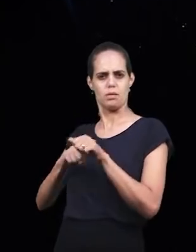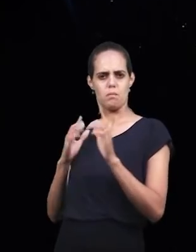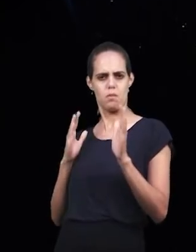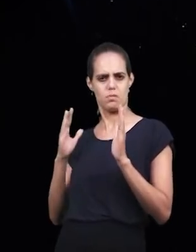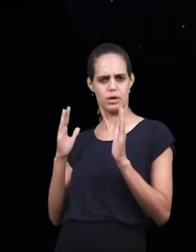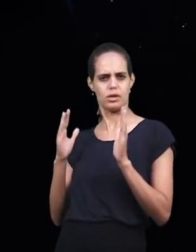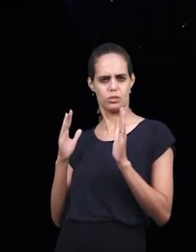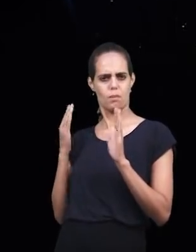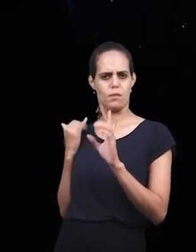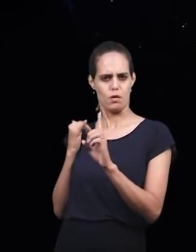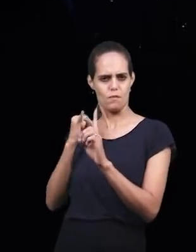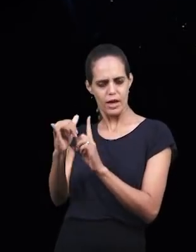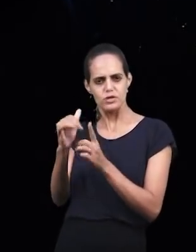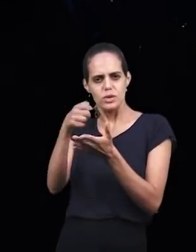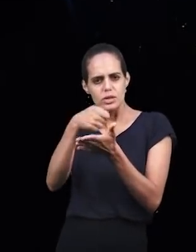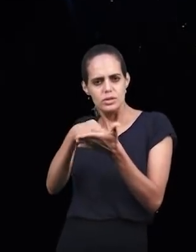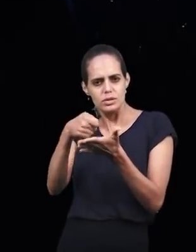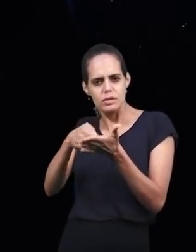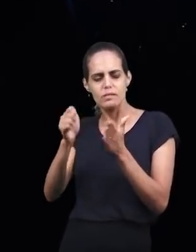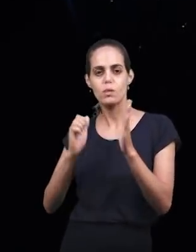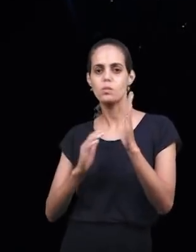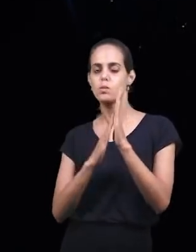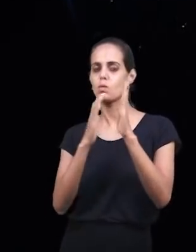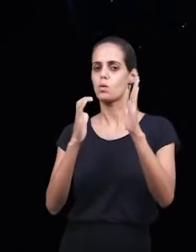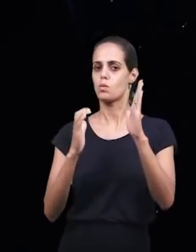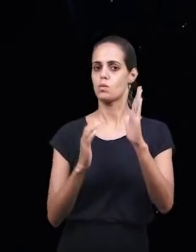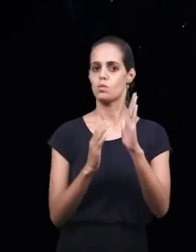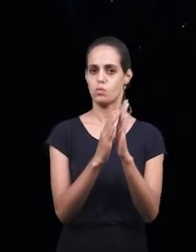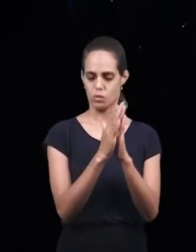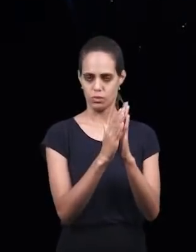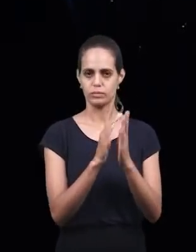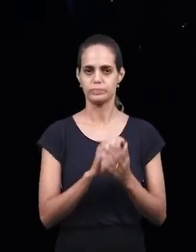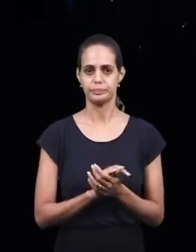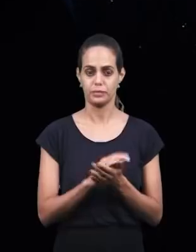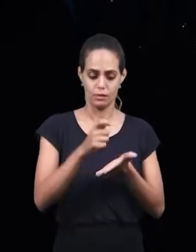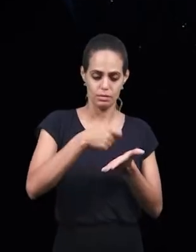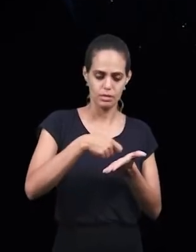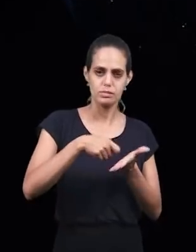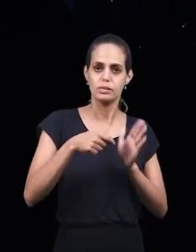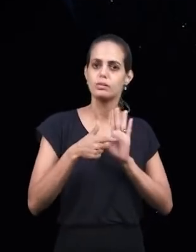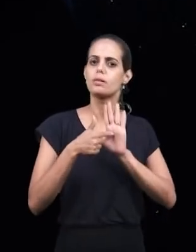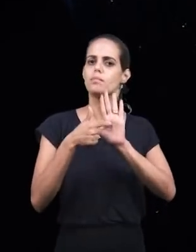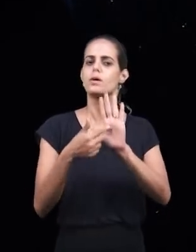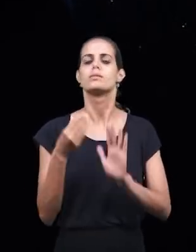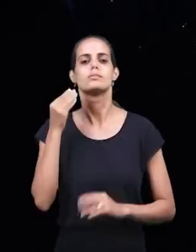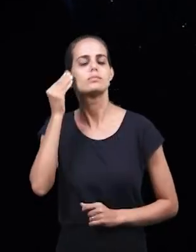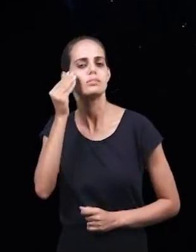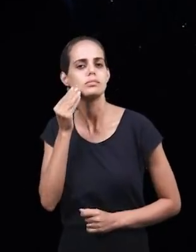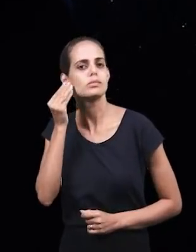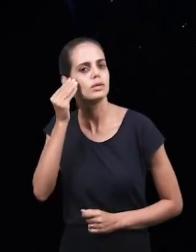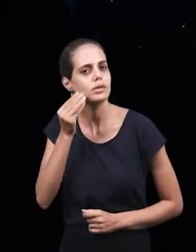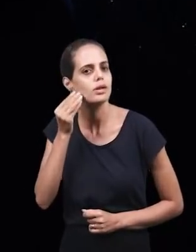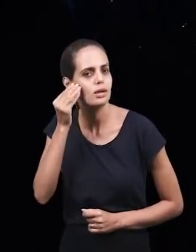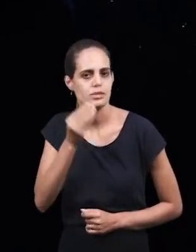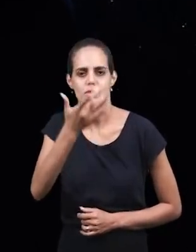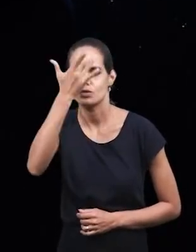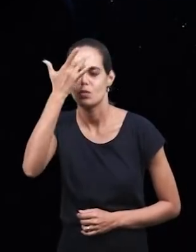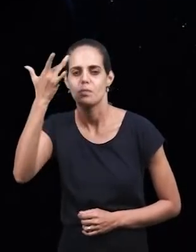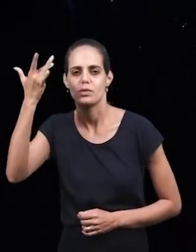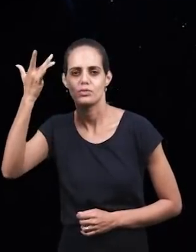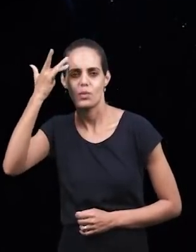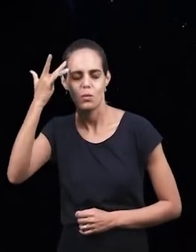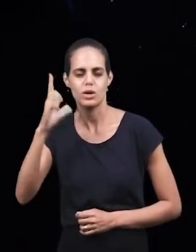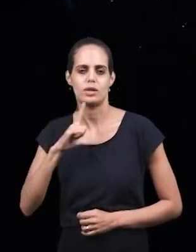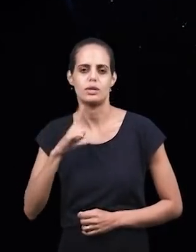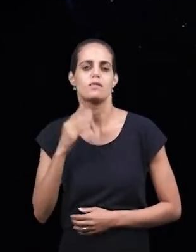o hino "Aquilo que fui, não sou mais", cuja letra retrata a experiência daquele que é nascido do Espírito